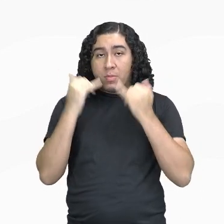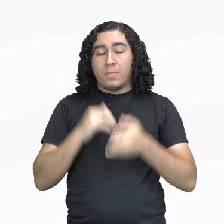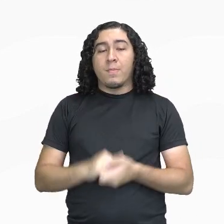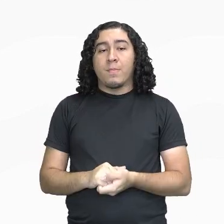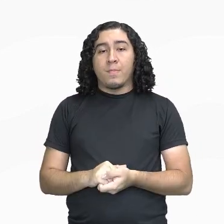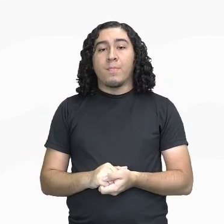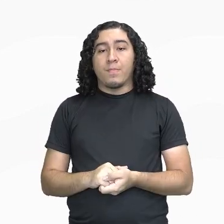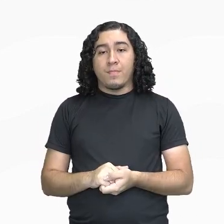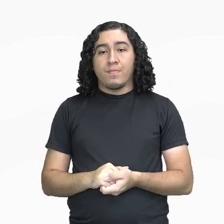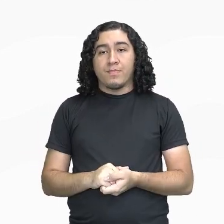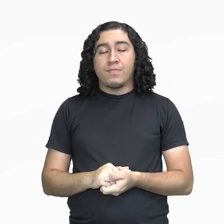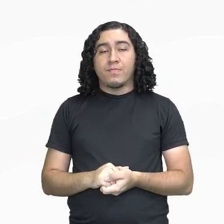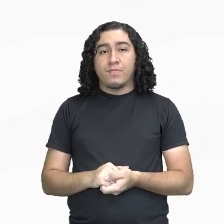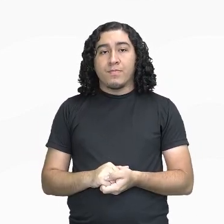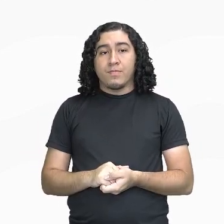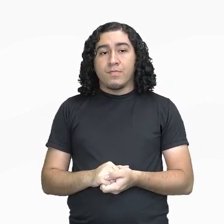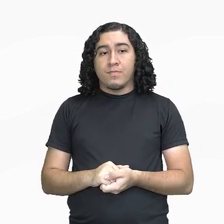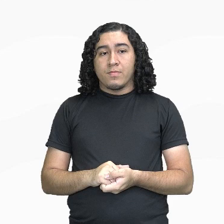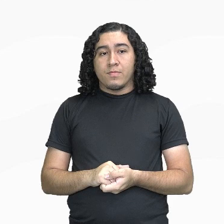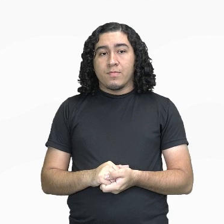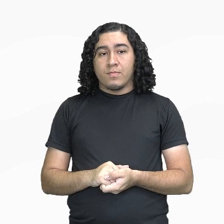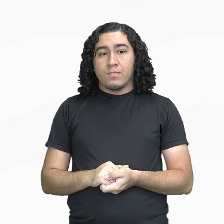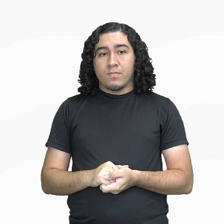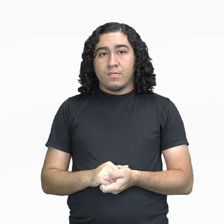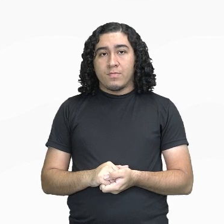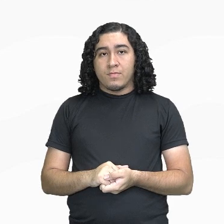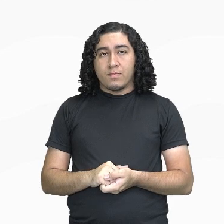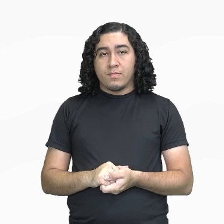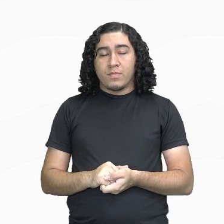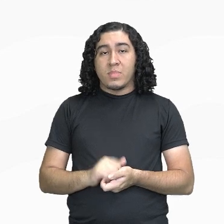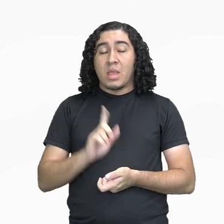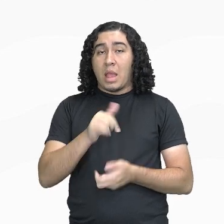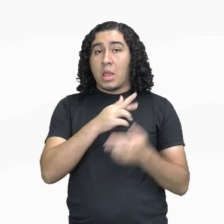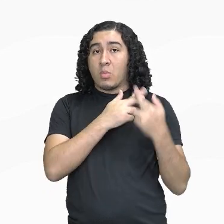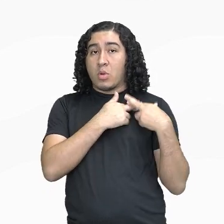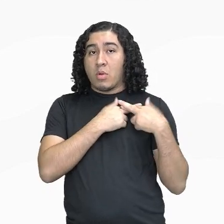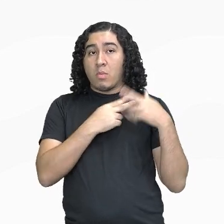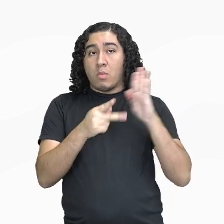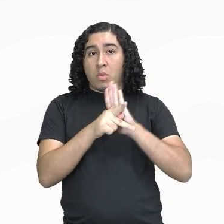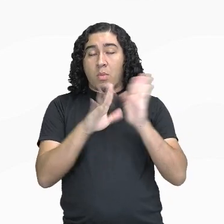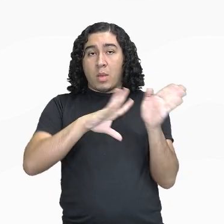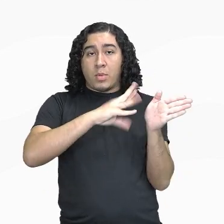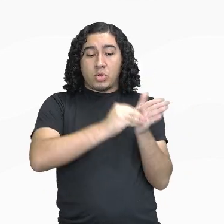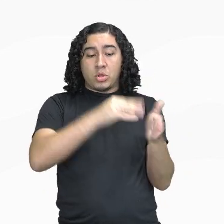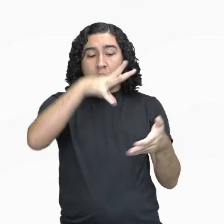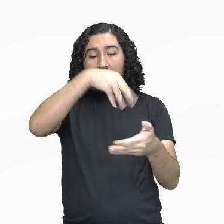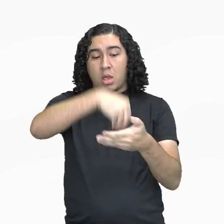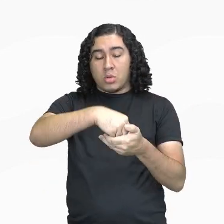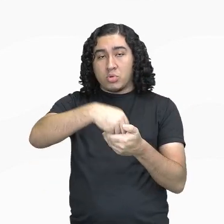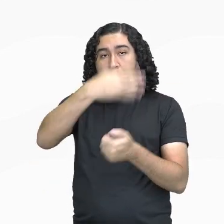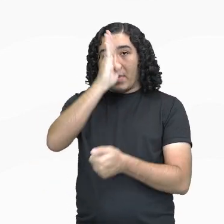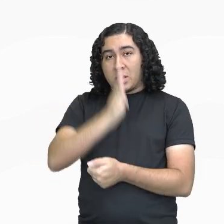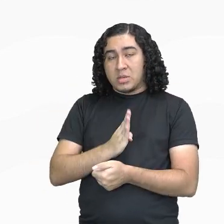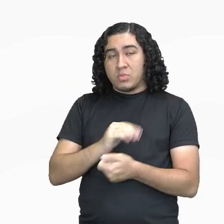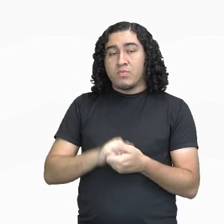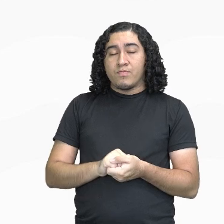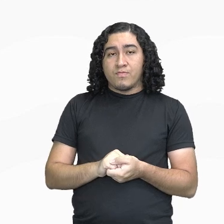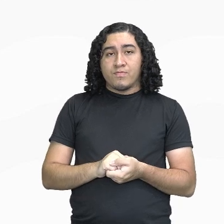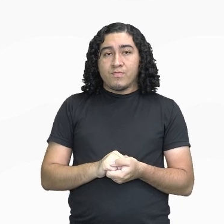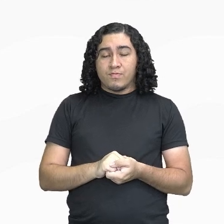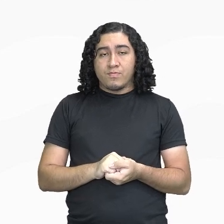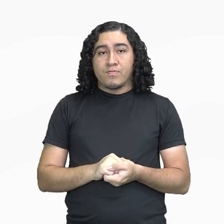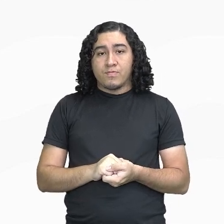brasileiros responsáveis pela parte da Amazônia no Brasil. E a separação entre os estados não está atrelada à